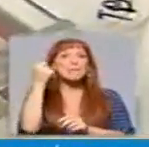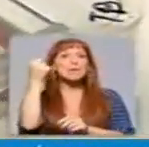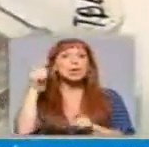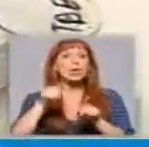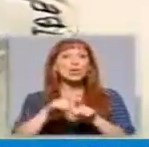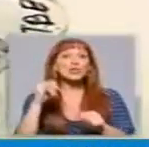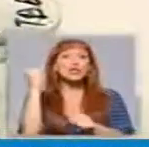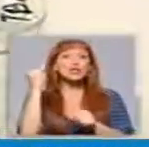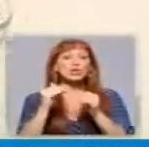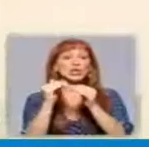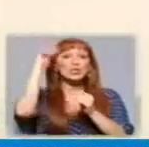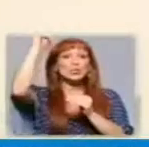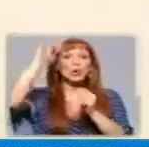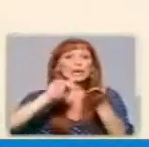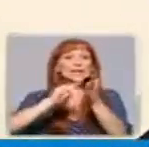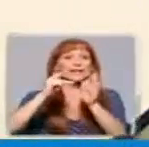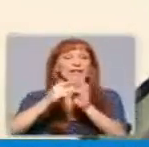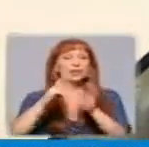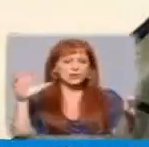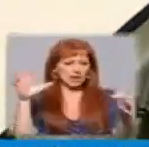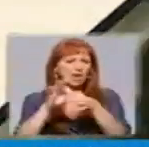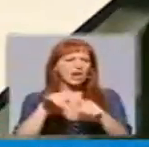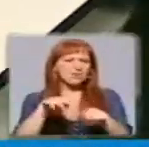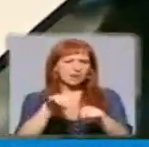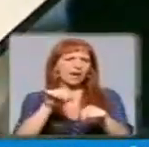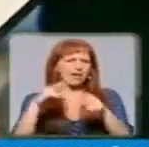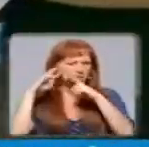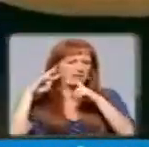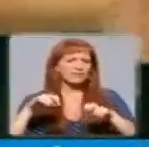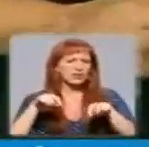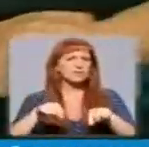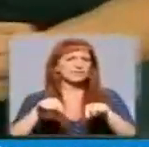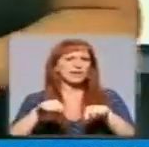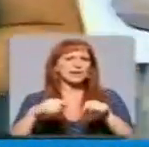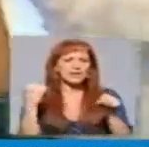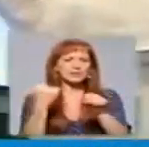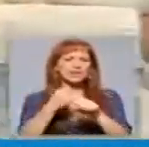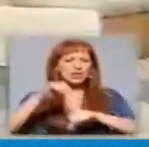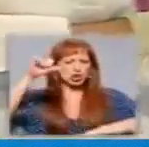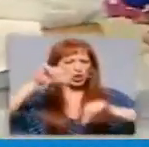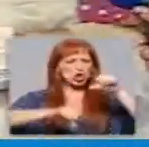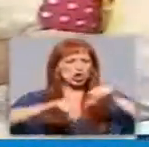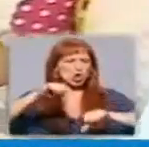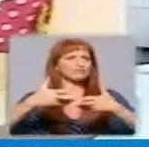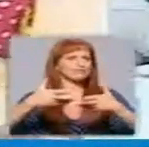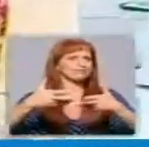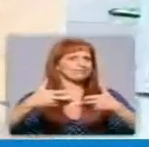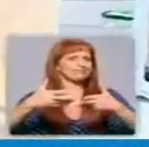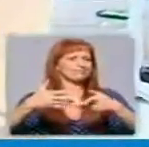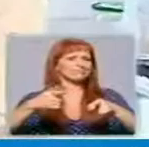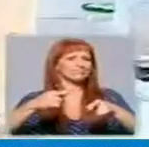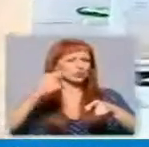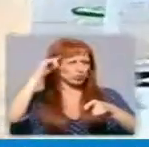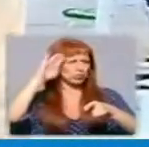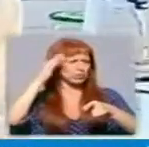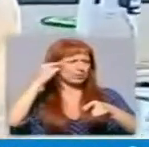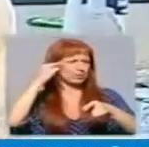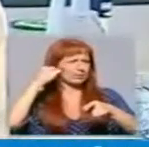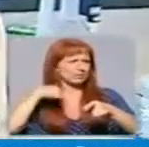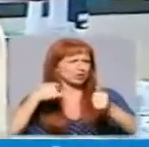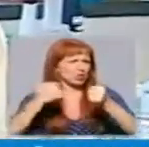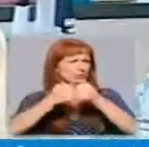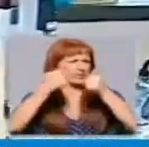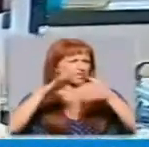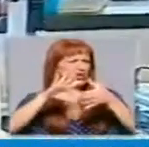no Instituto Superior técnico está muito relacionado com esta área de investigação e trabalhar em laboratório e assim tu estás com gente que a